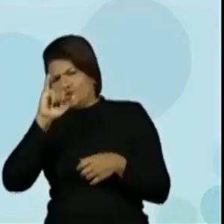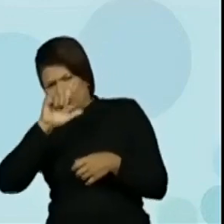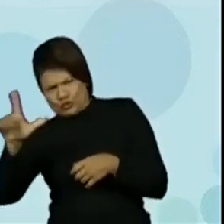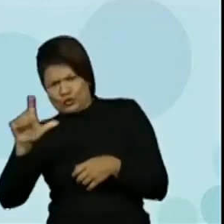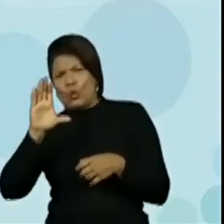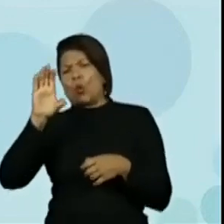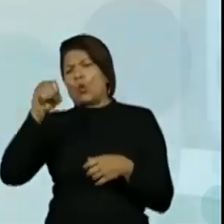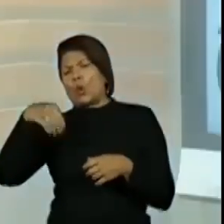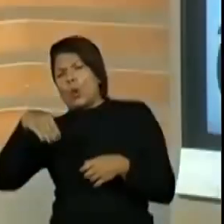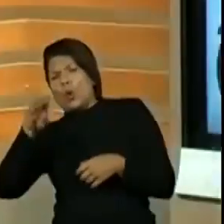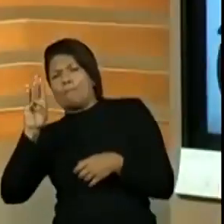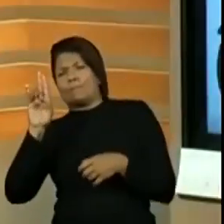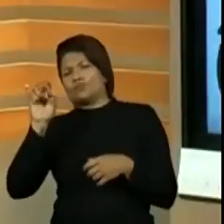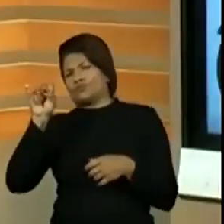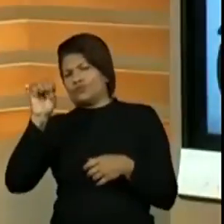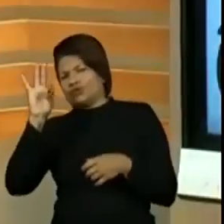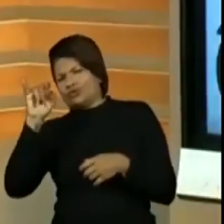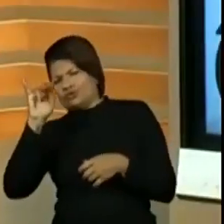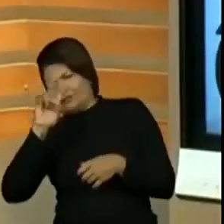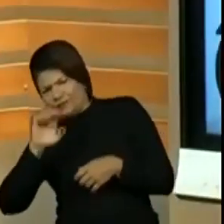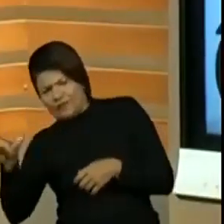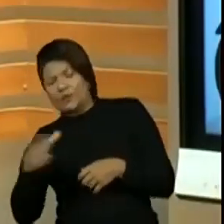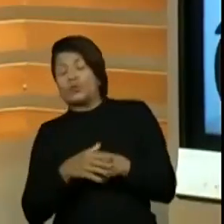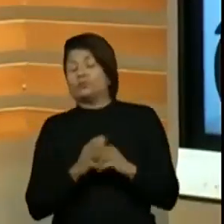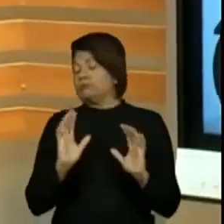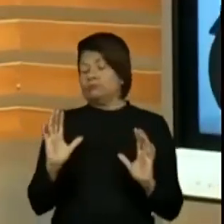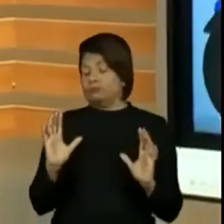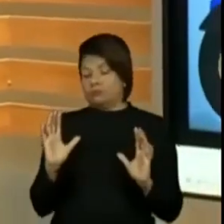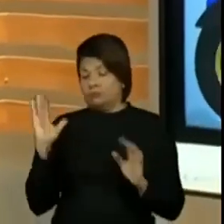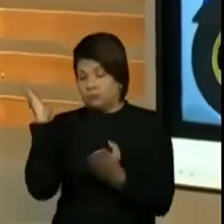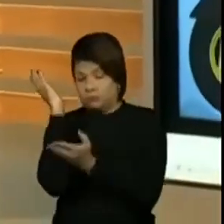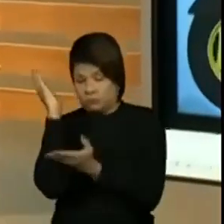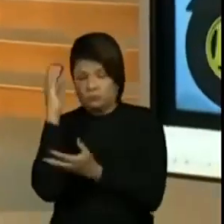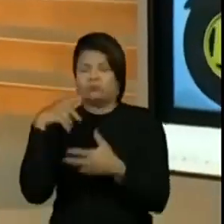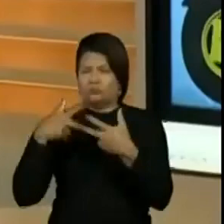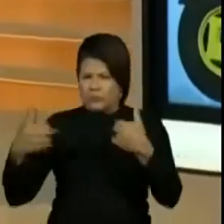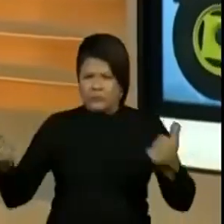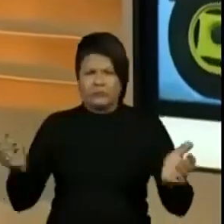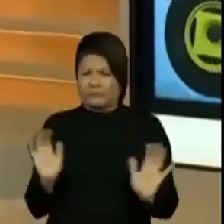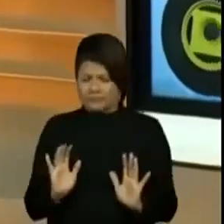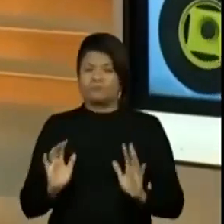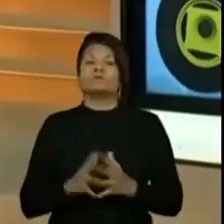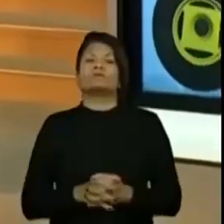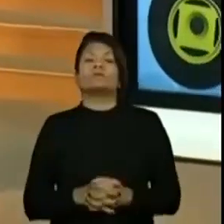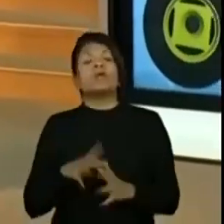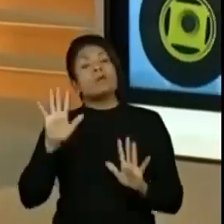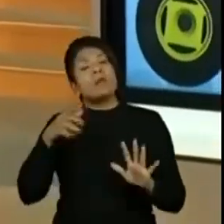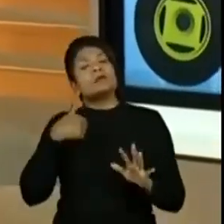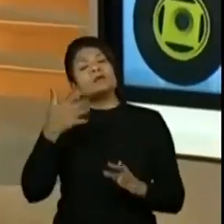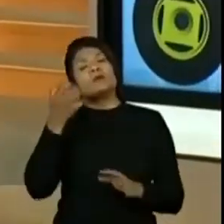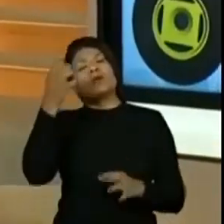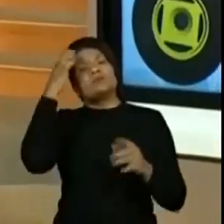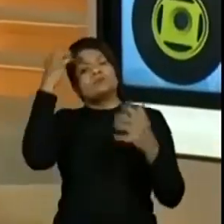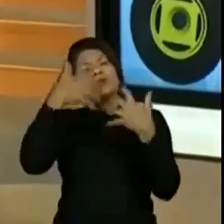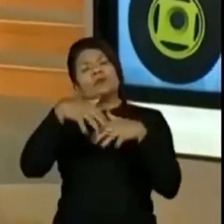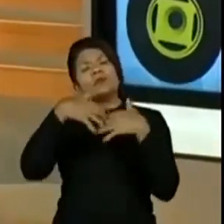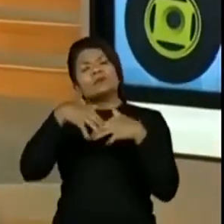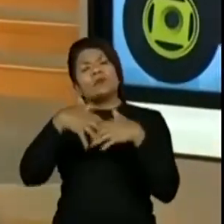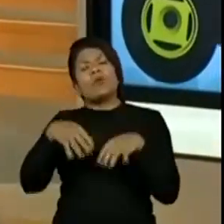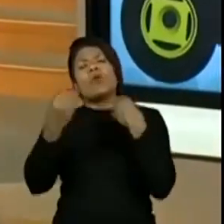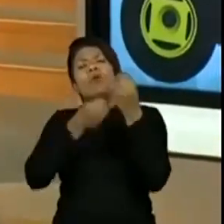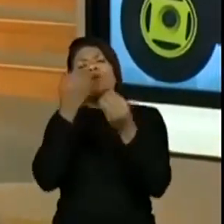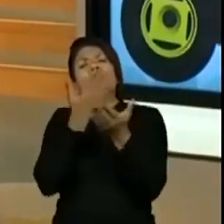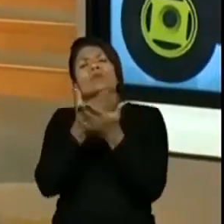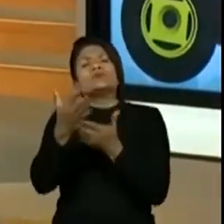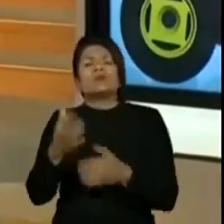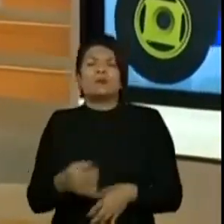claro, poluem bastante. A gente já sabe disso. Mas eu quero uma reflexão. Como começou? Da